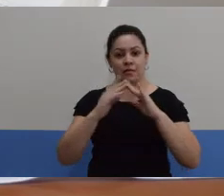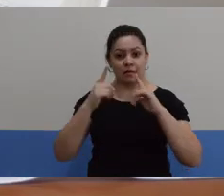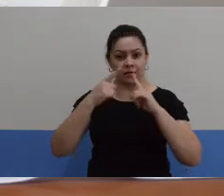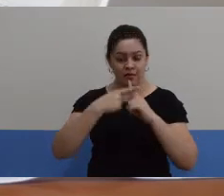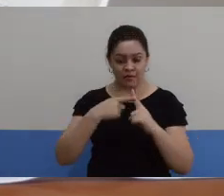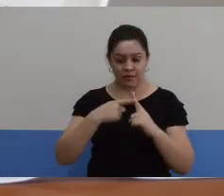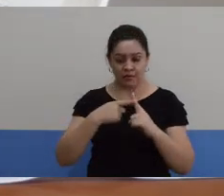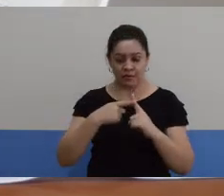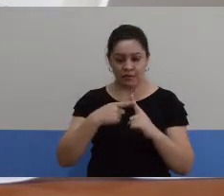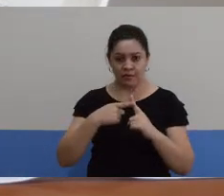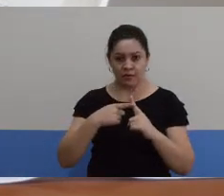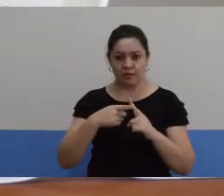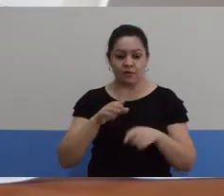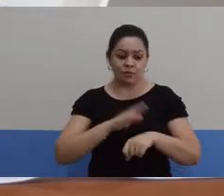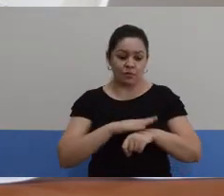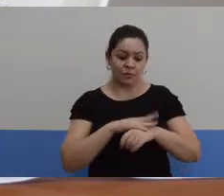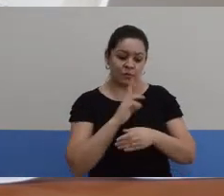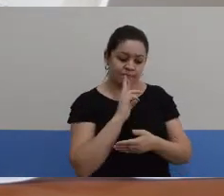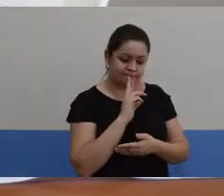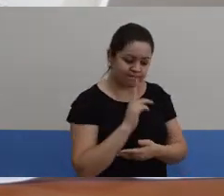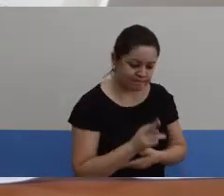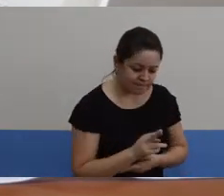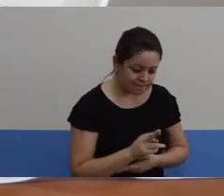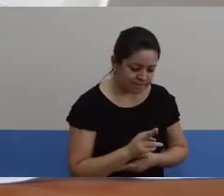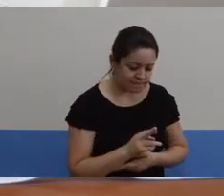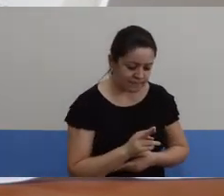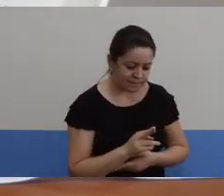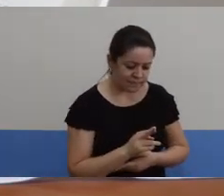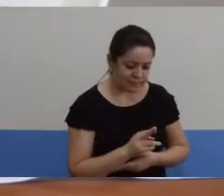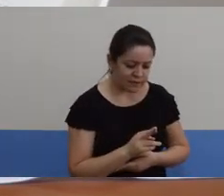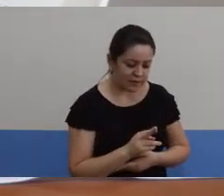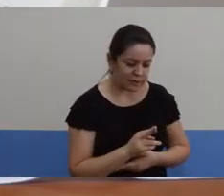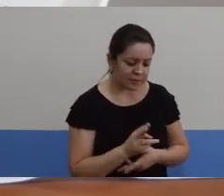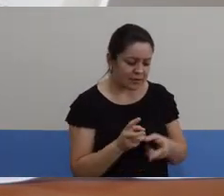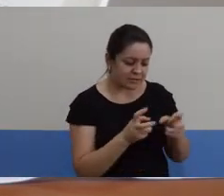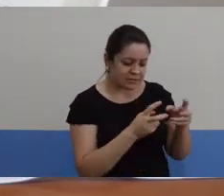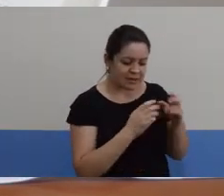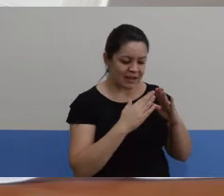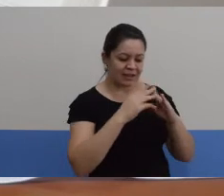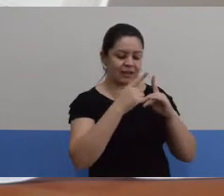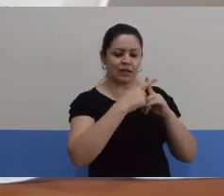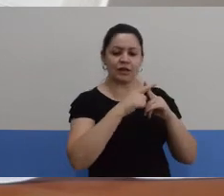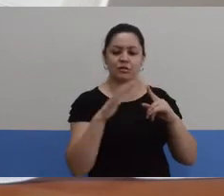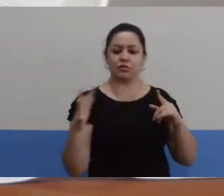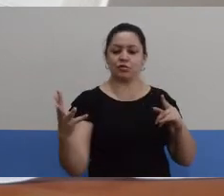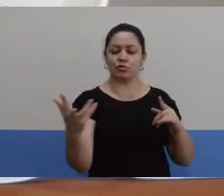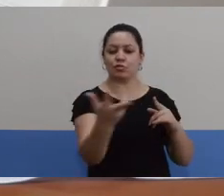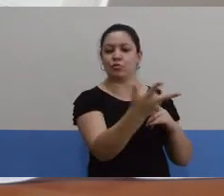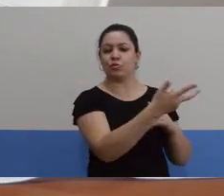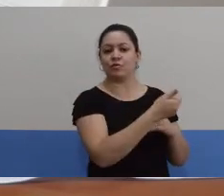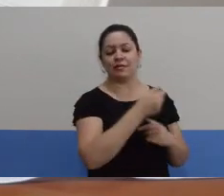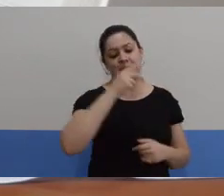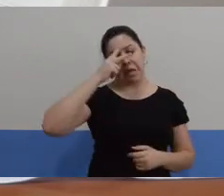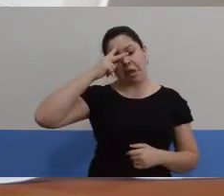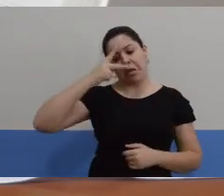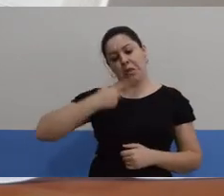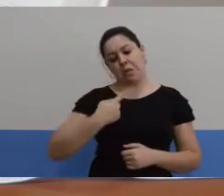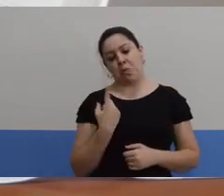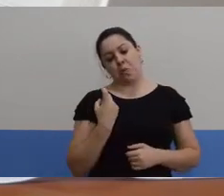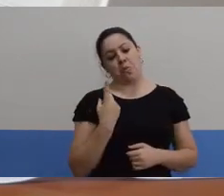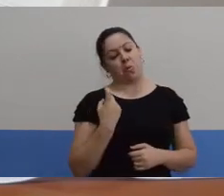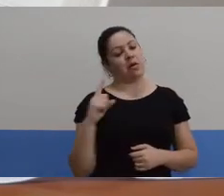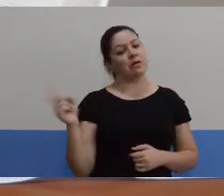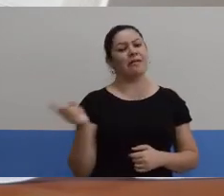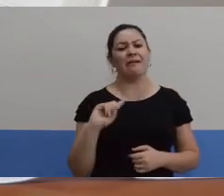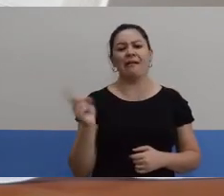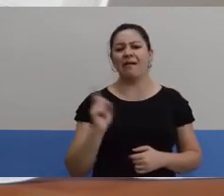o todo de uma igreja. Repito, não é aquilo que penso enquanto pessoa única. Não é aquilo